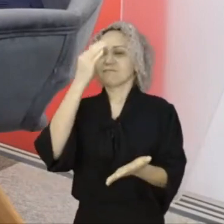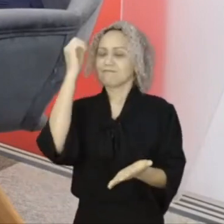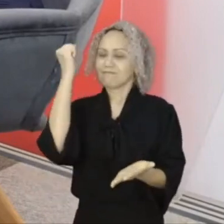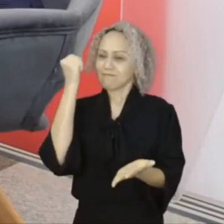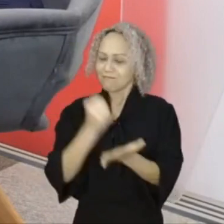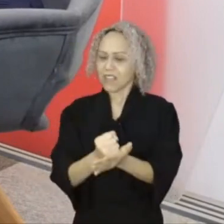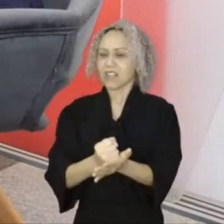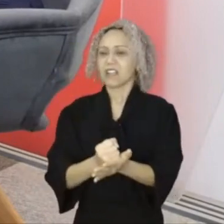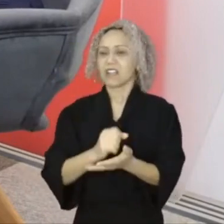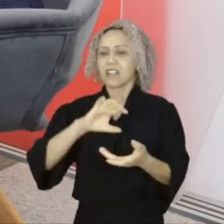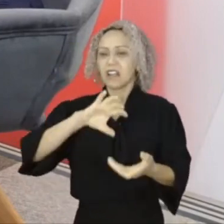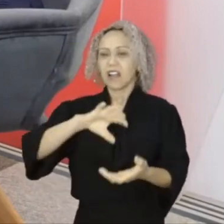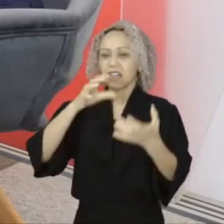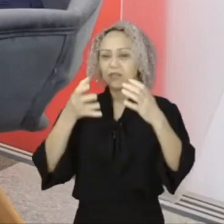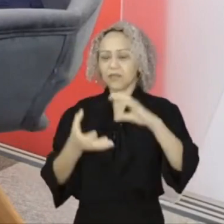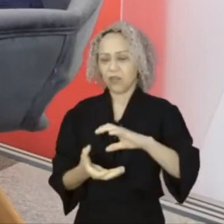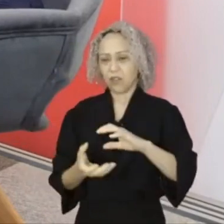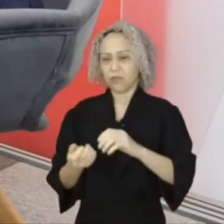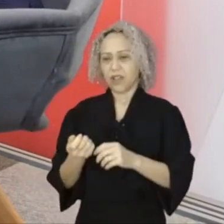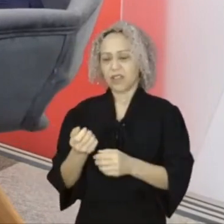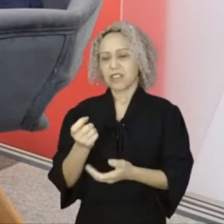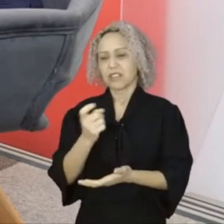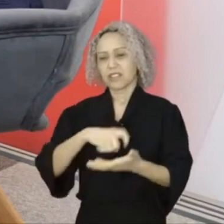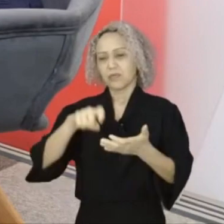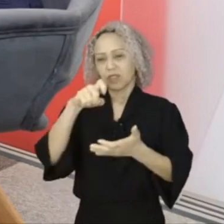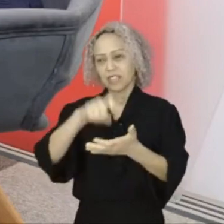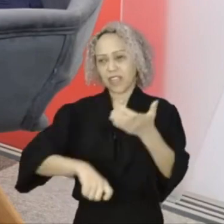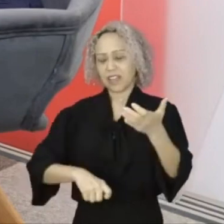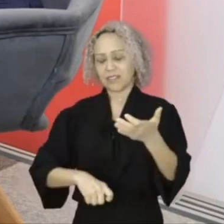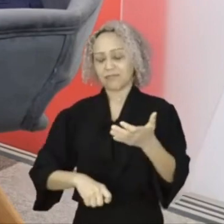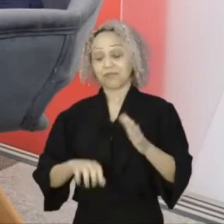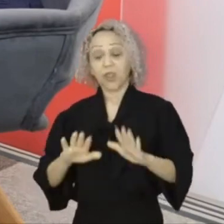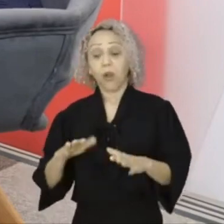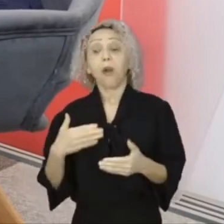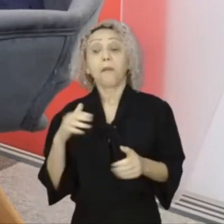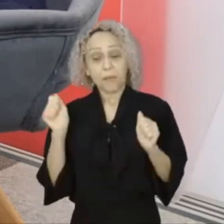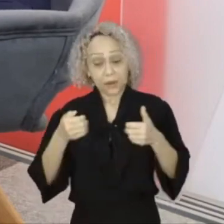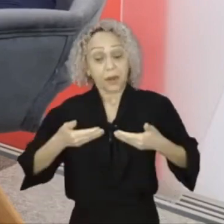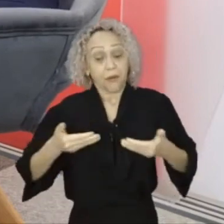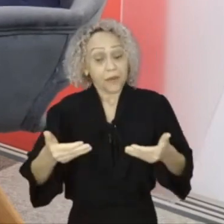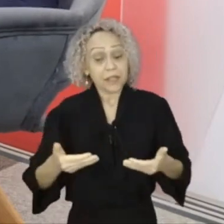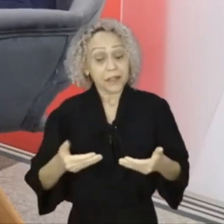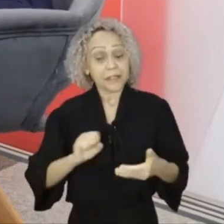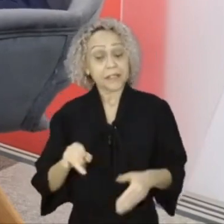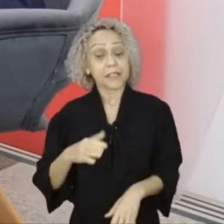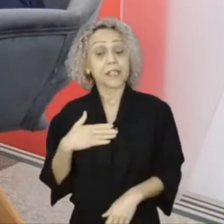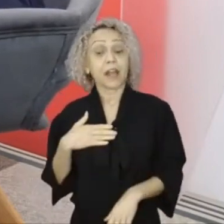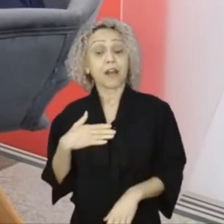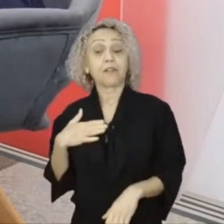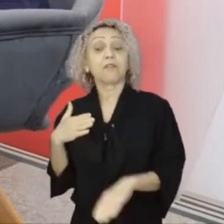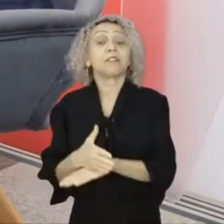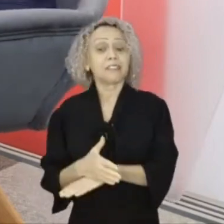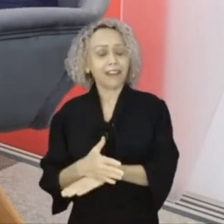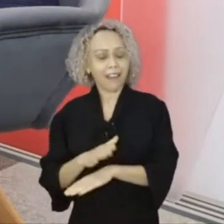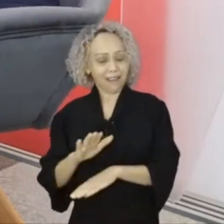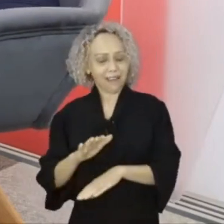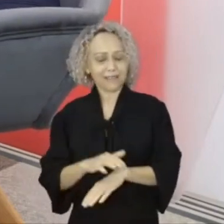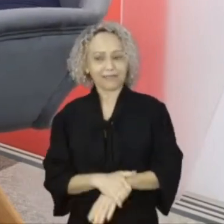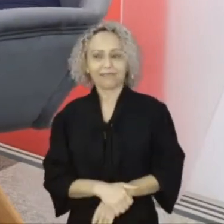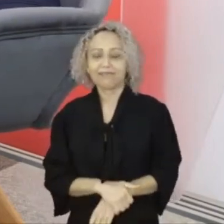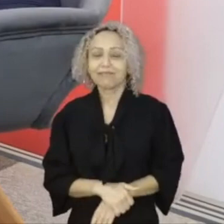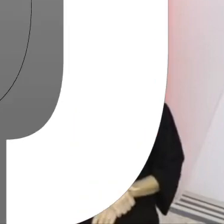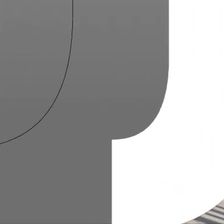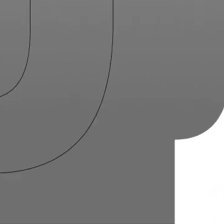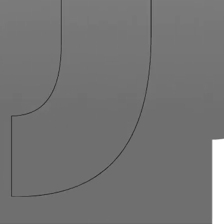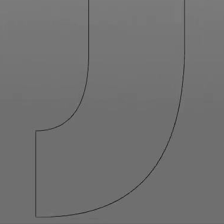Só convidar. Venha Se não, vem de penetra. Pode vir, a casa é sua. Obrigado. Você fica aí que a gente já volta com o Jornal